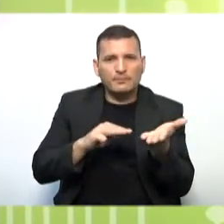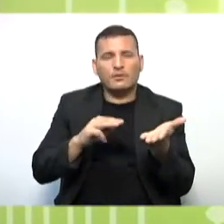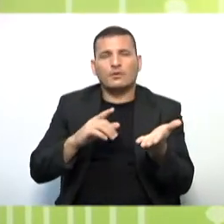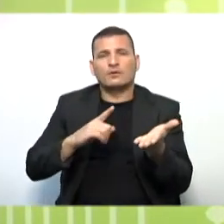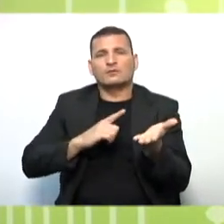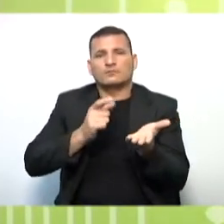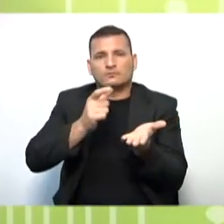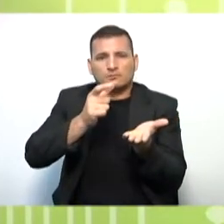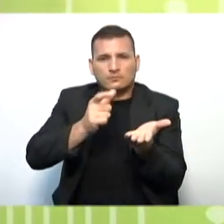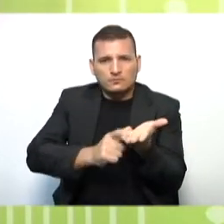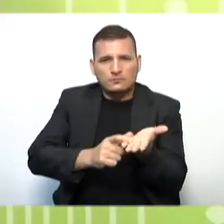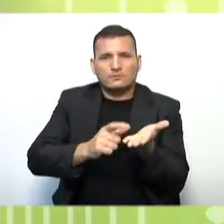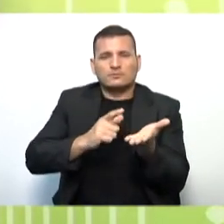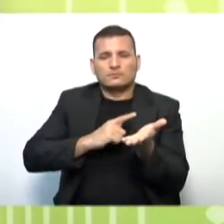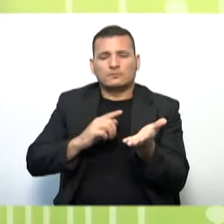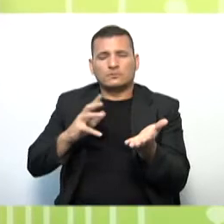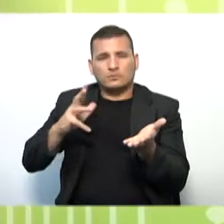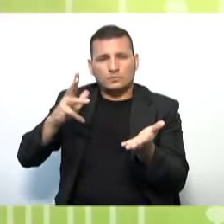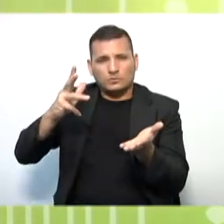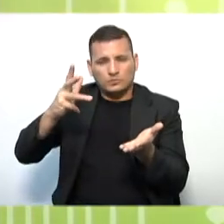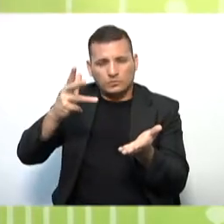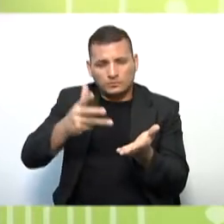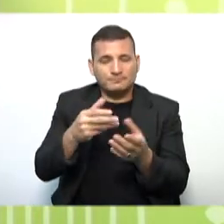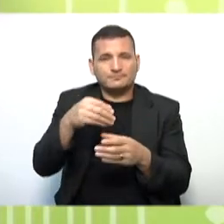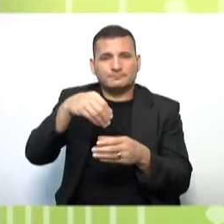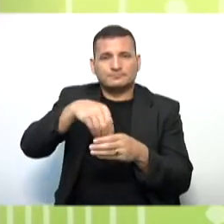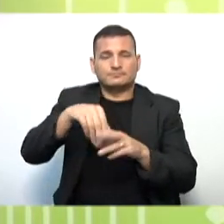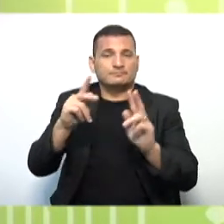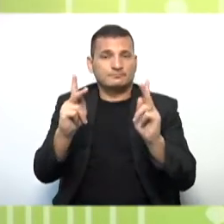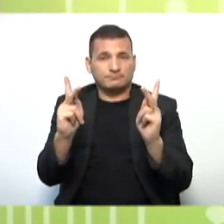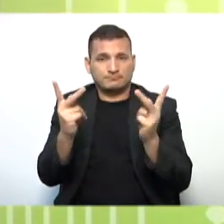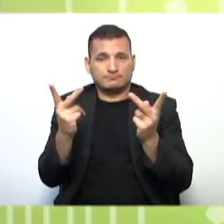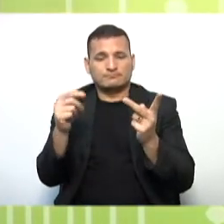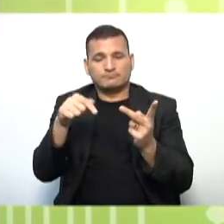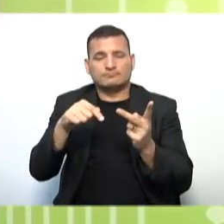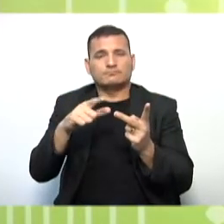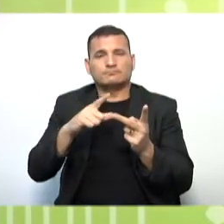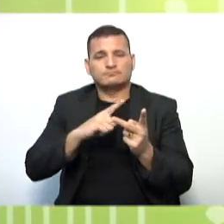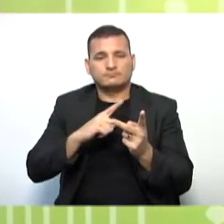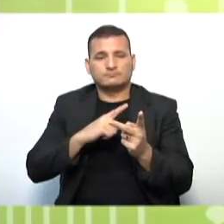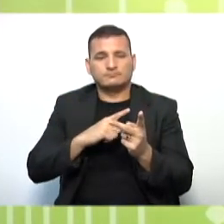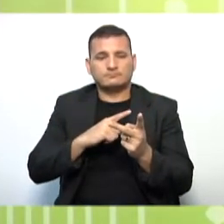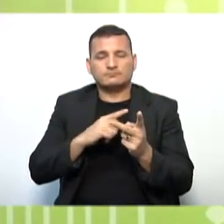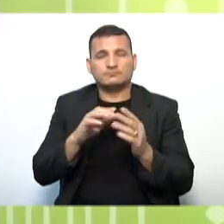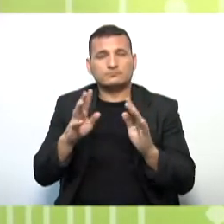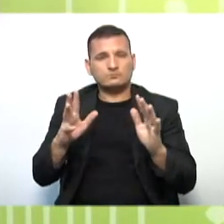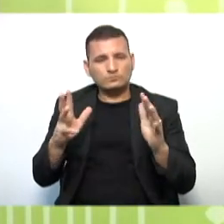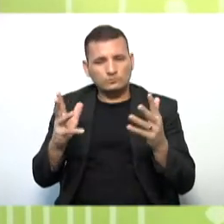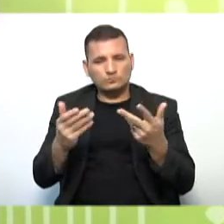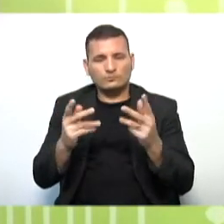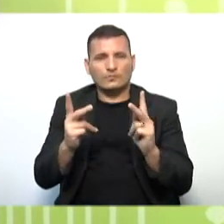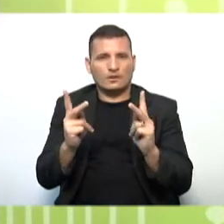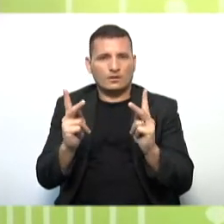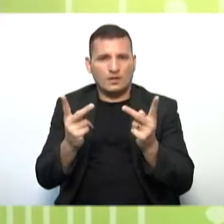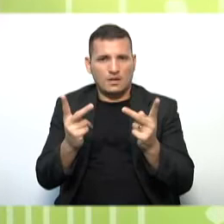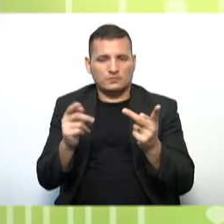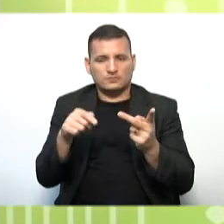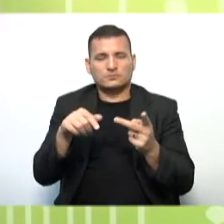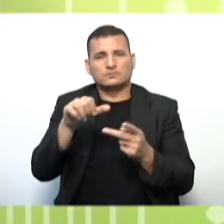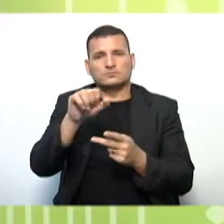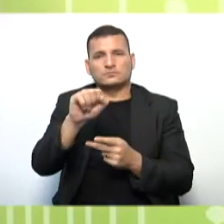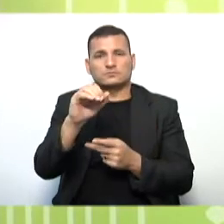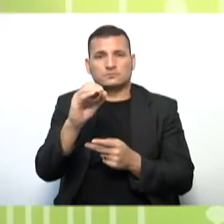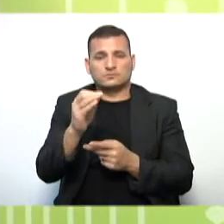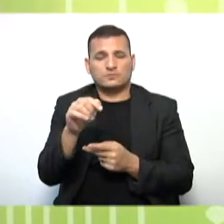seja, todos os dispositivos do nosso sistema computacional ou melhor, todos os hardwares do sistema